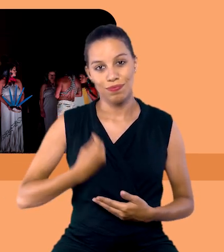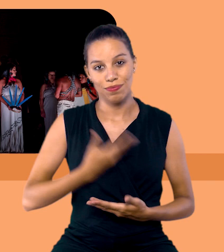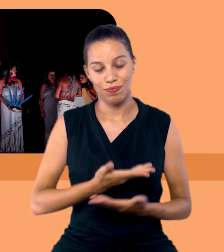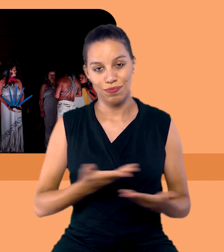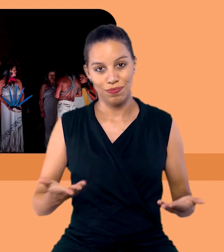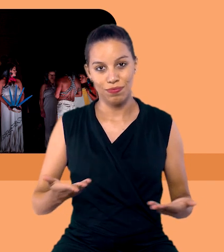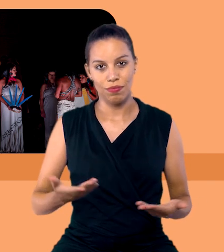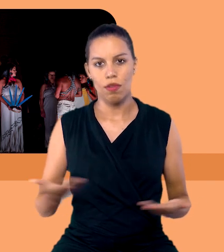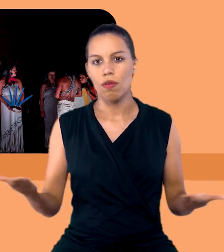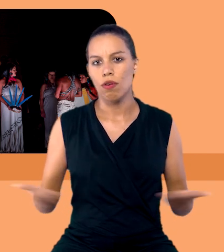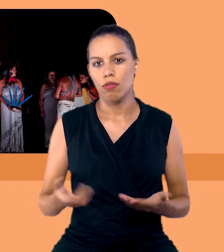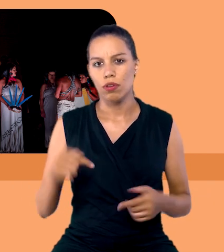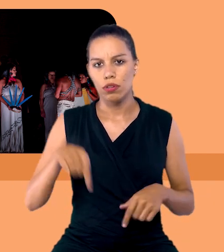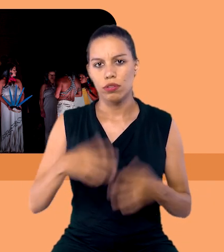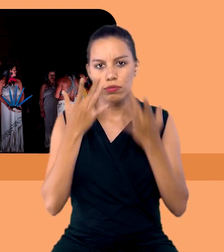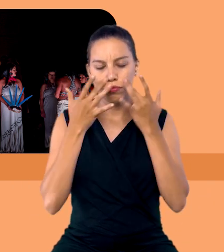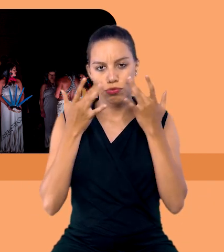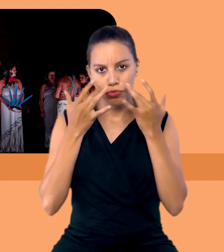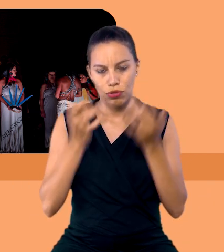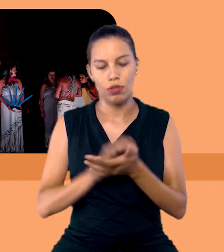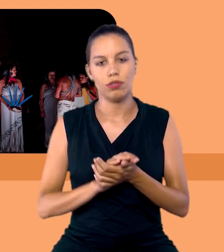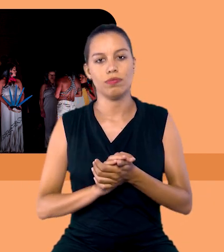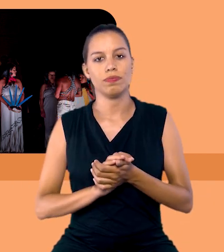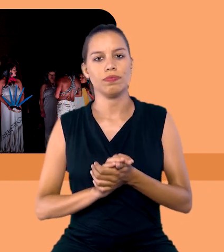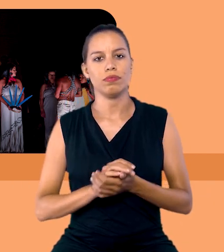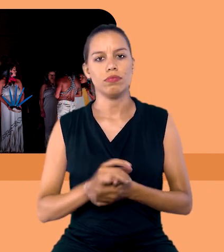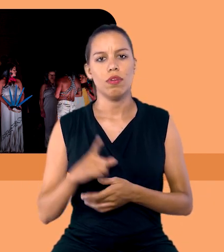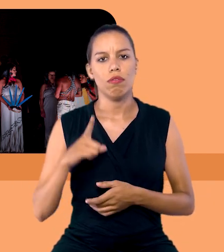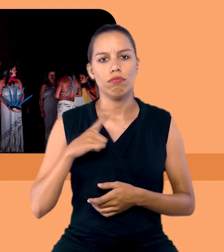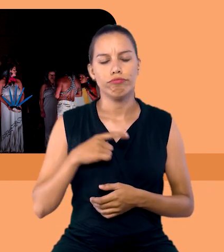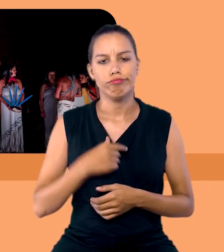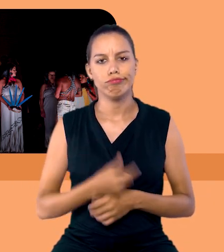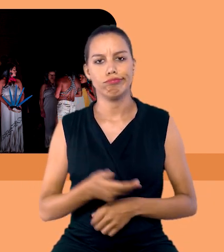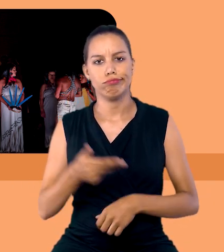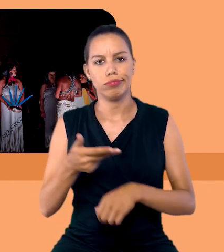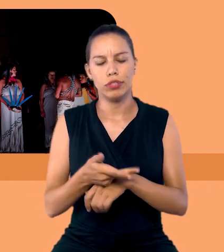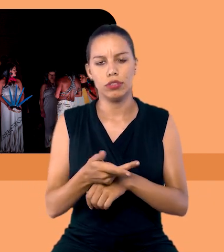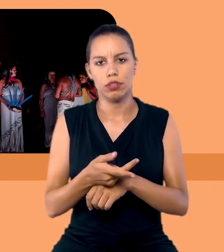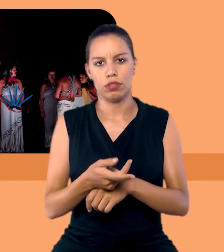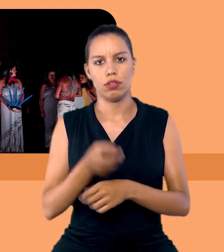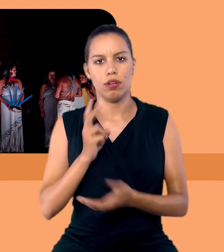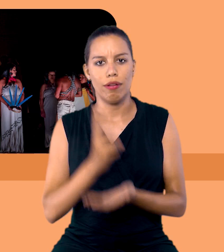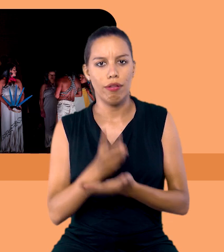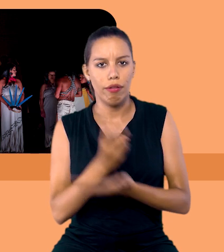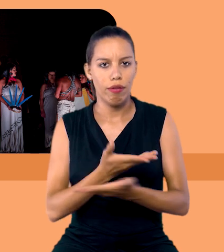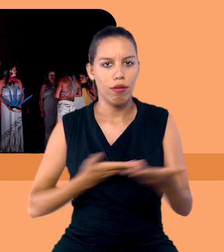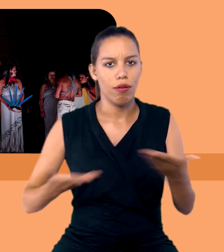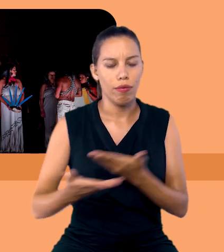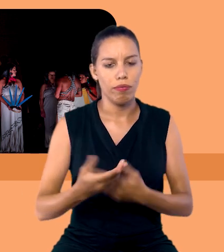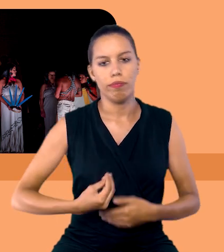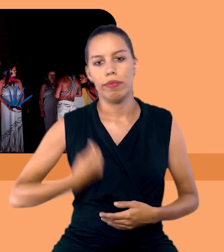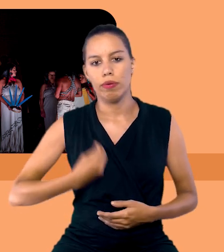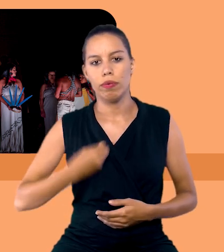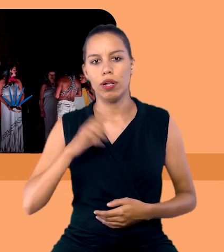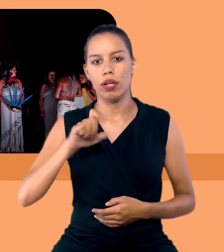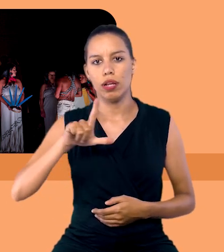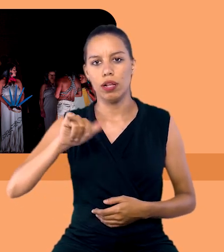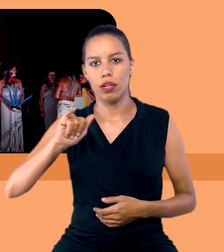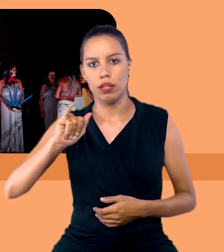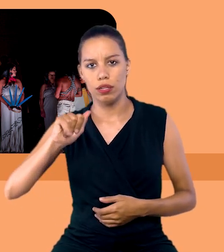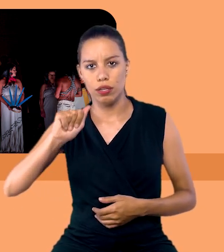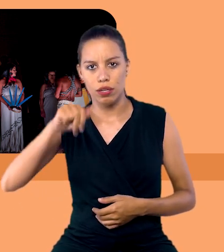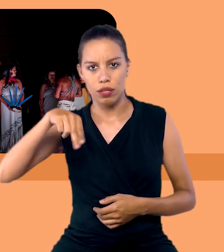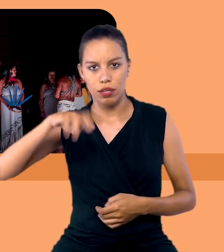Obrigada pela presença hoje no Teatro Antunes Filho para esta edição do Sempre um Papo, com as participações de Eliane